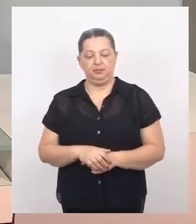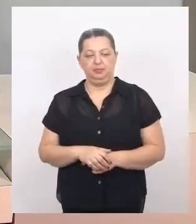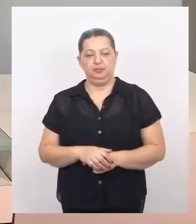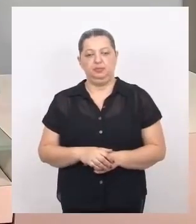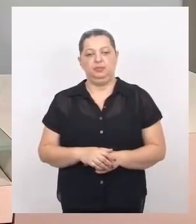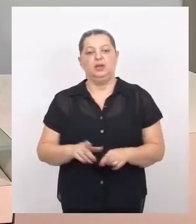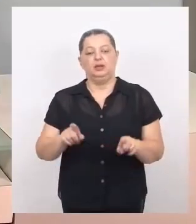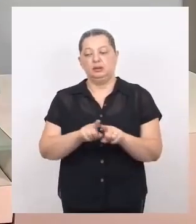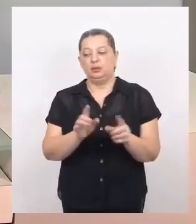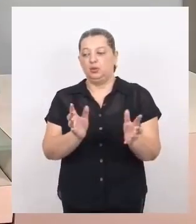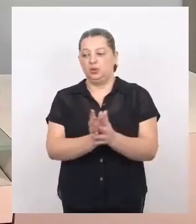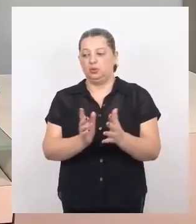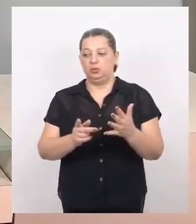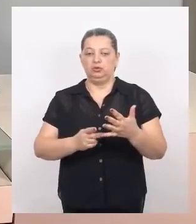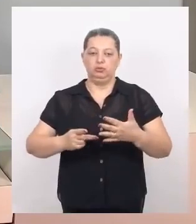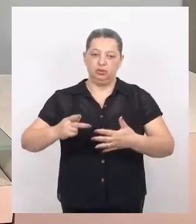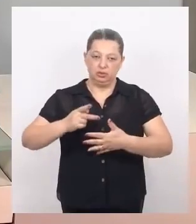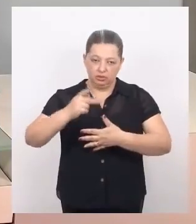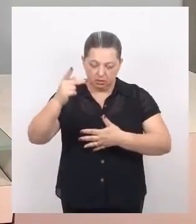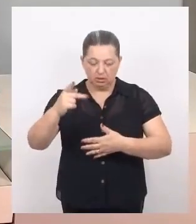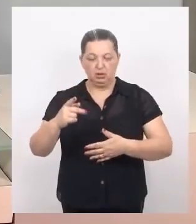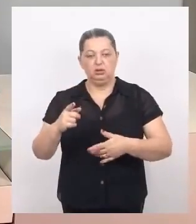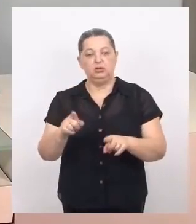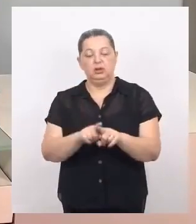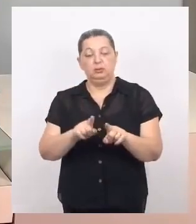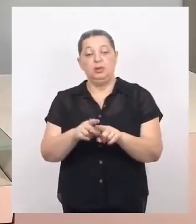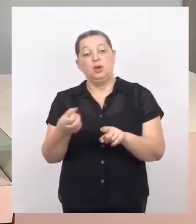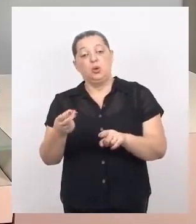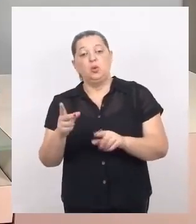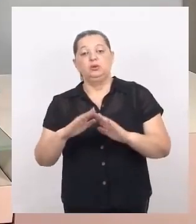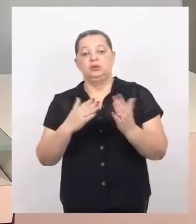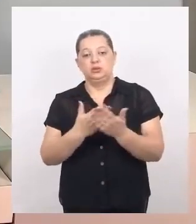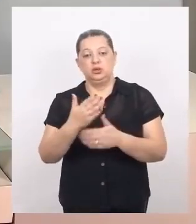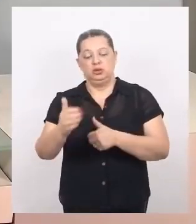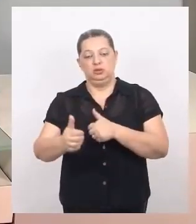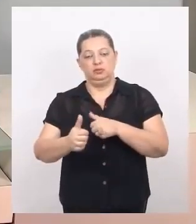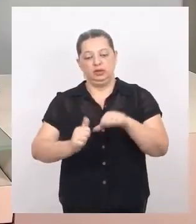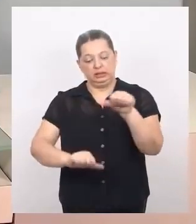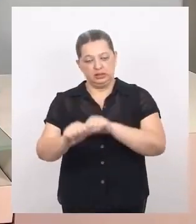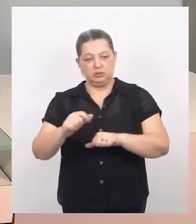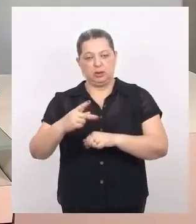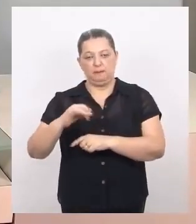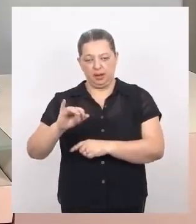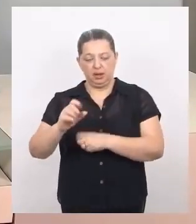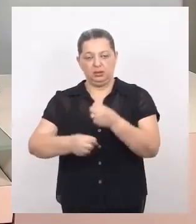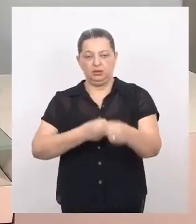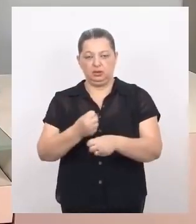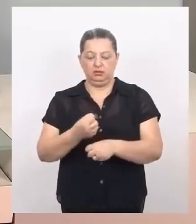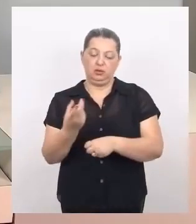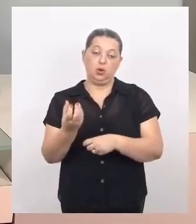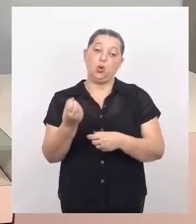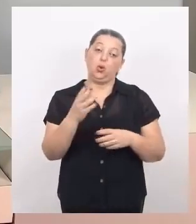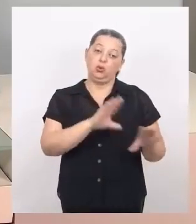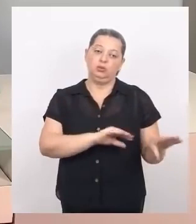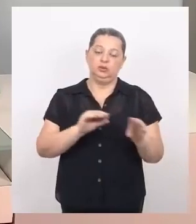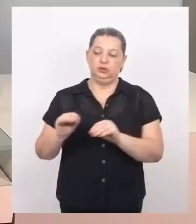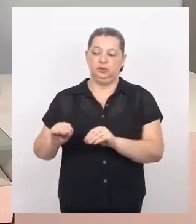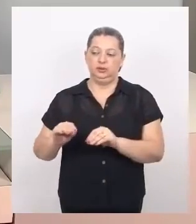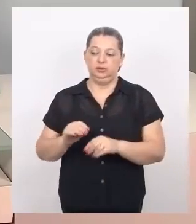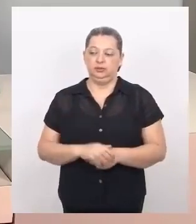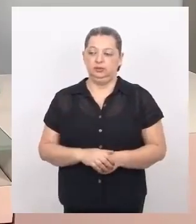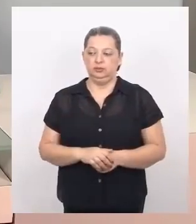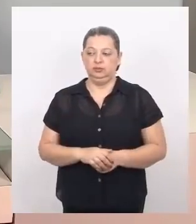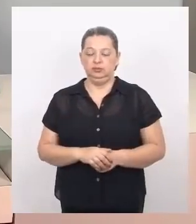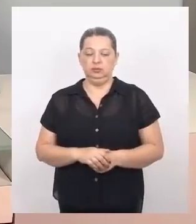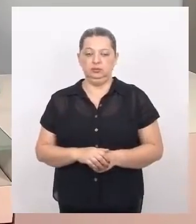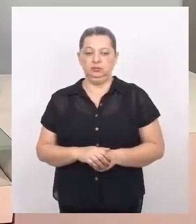prioridade e permaneceram na escola, que vai se tornar PEI no ano que vem, ou aqueles que participaram do credenciamento e foram alocados essa semana